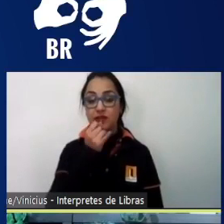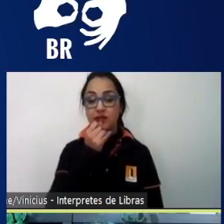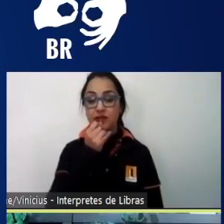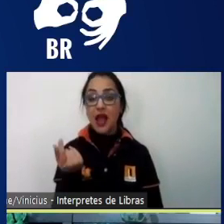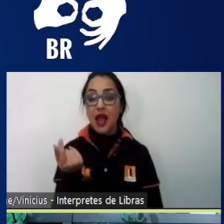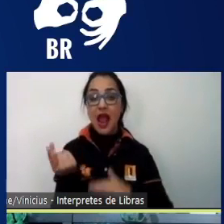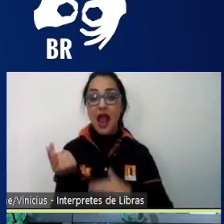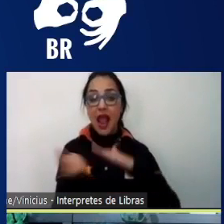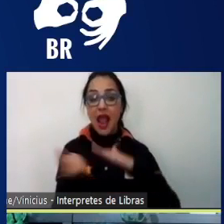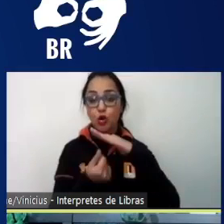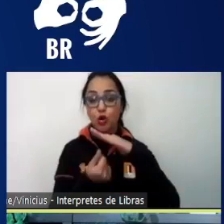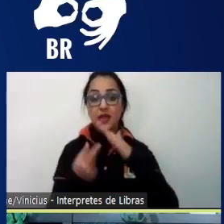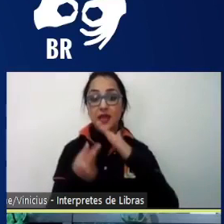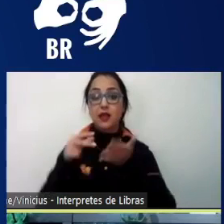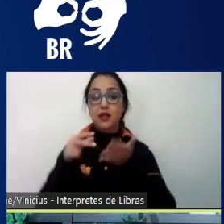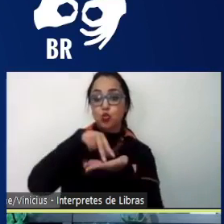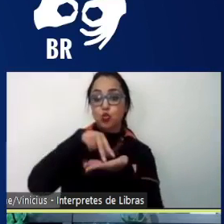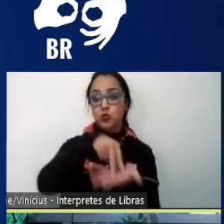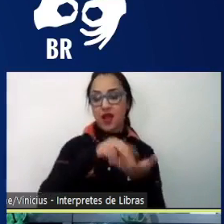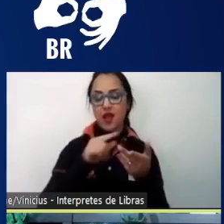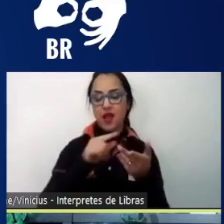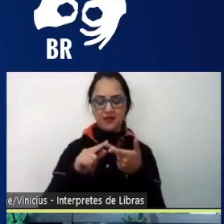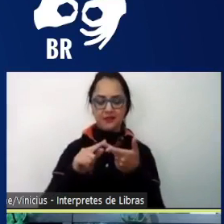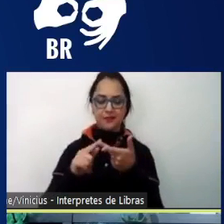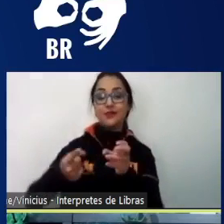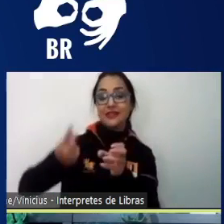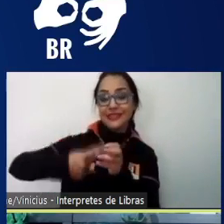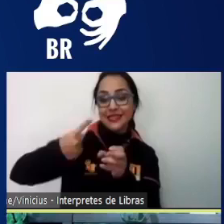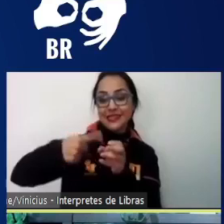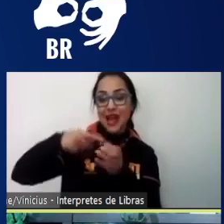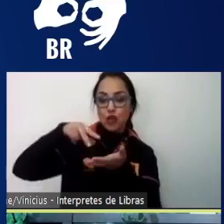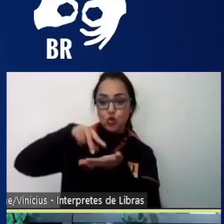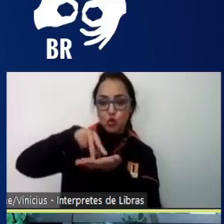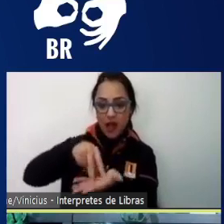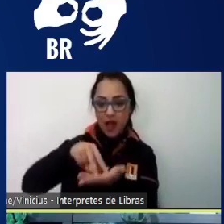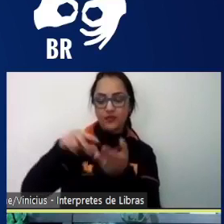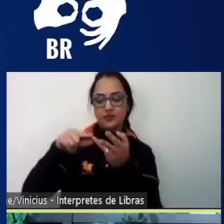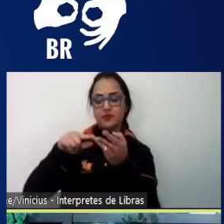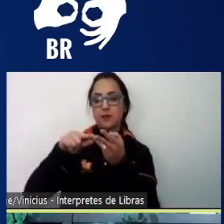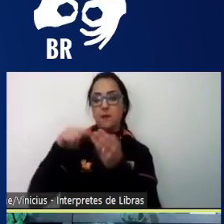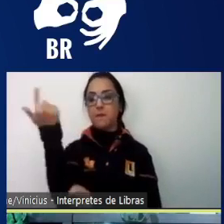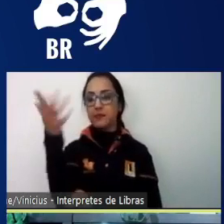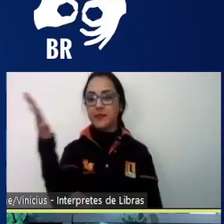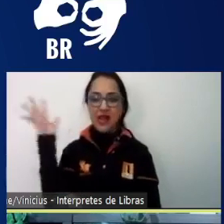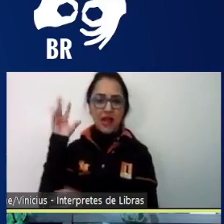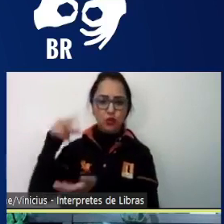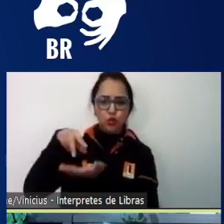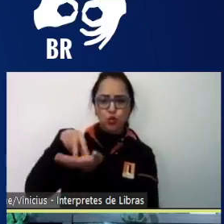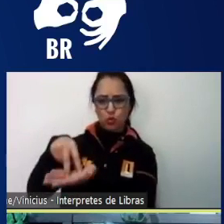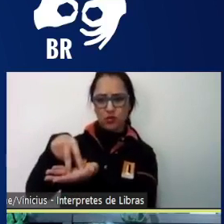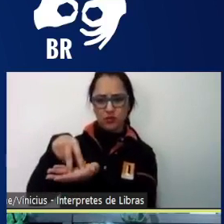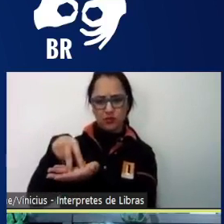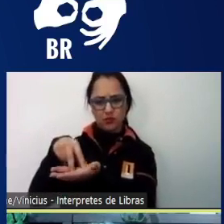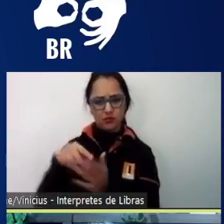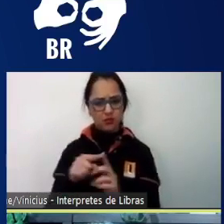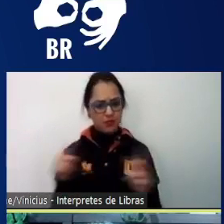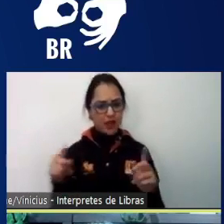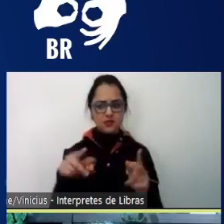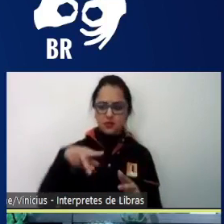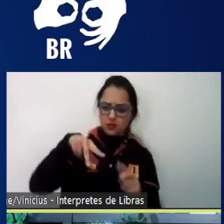empresa sustentável, cidade sustentável, meio ambiente sustentável. E onde estão as relações